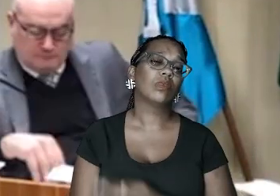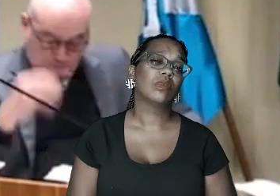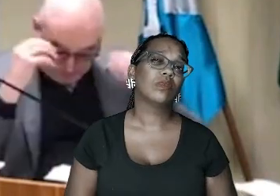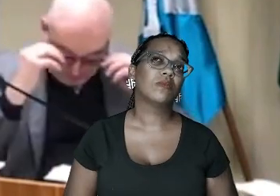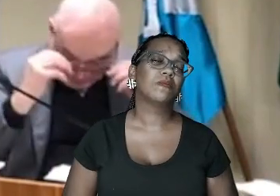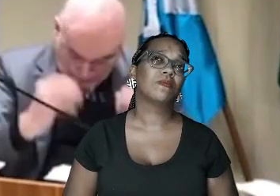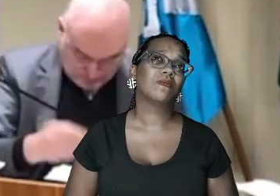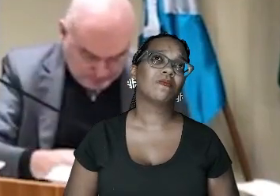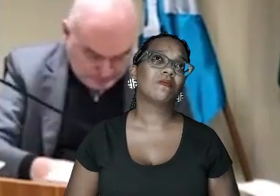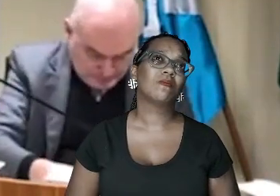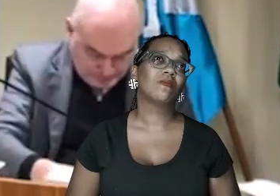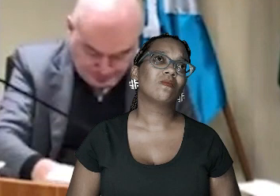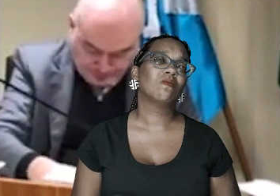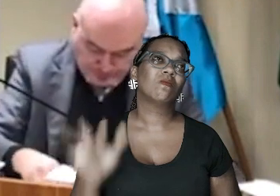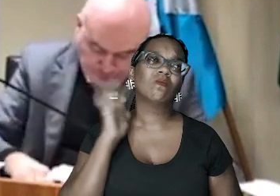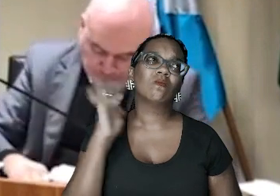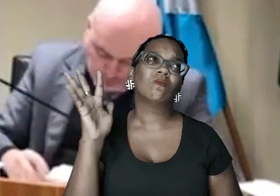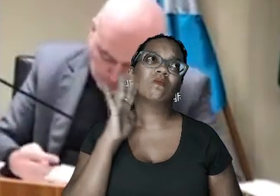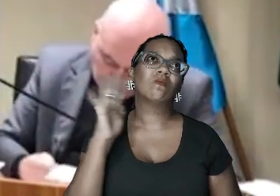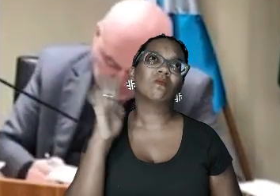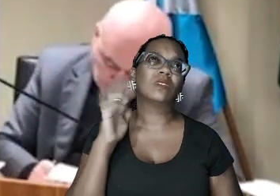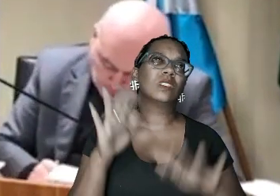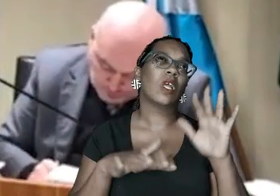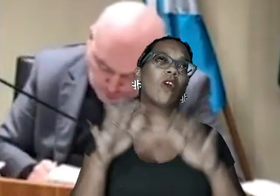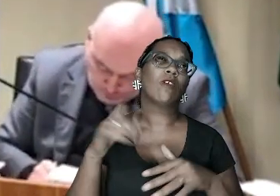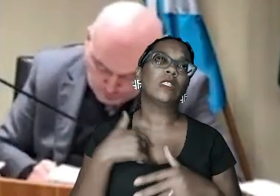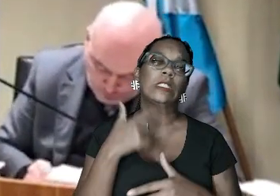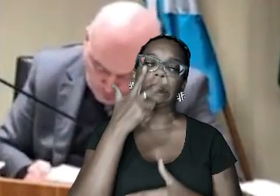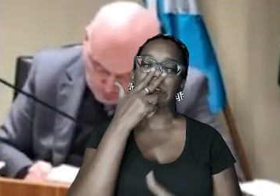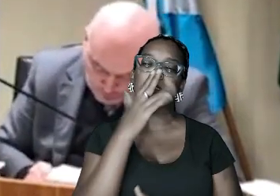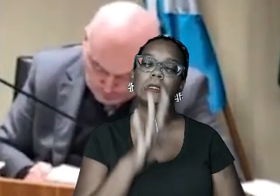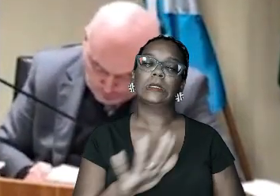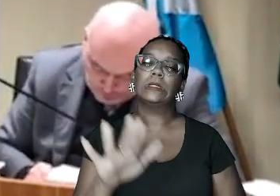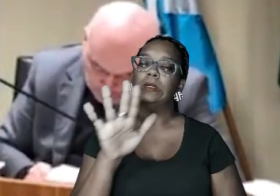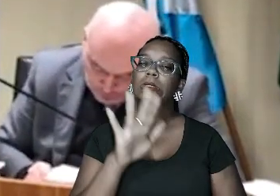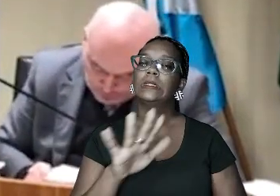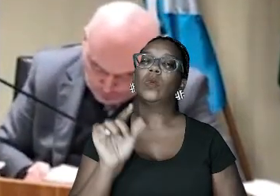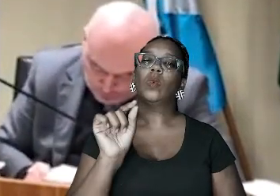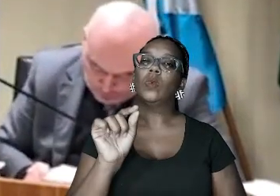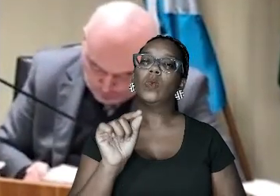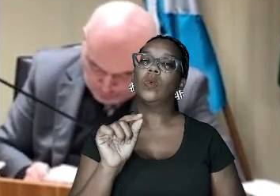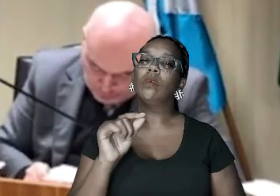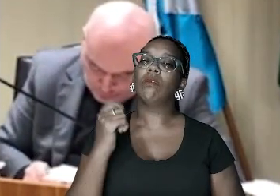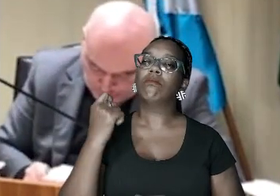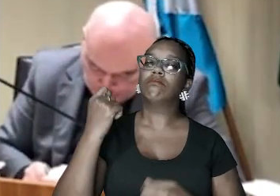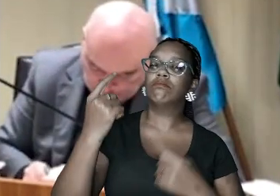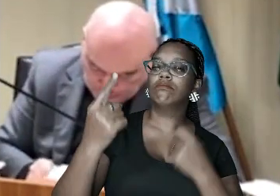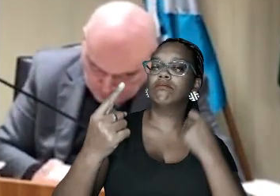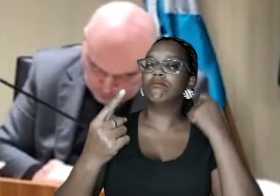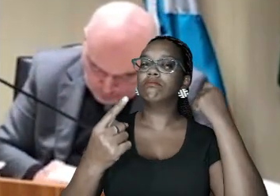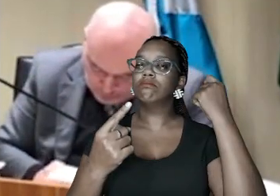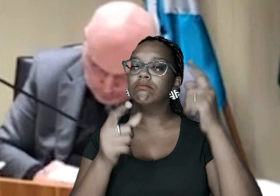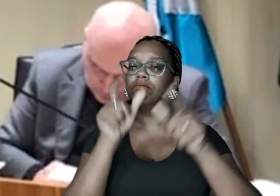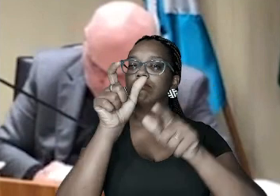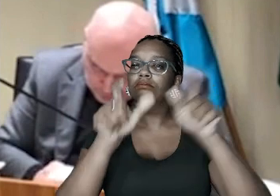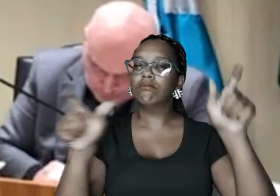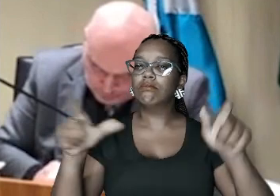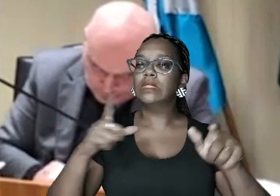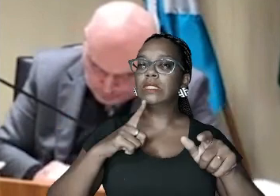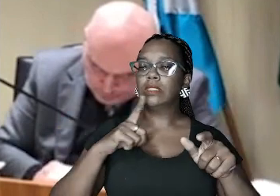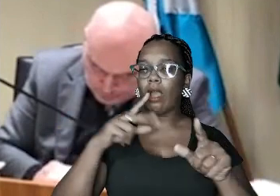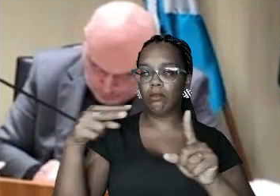talvez eu tenho até uma impressão de que eventuais pessoas que estejam na mira